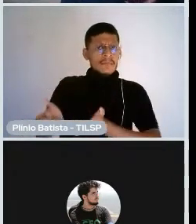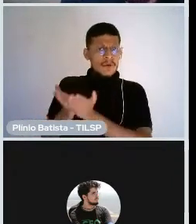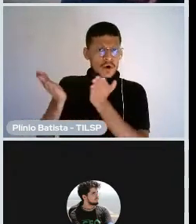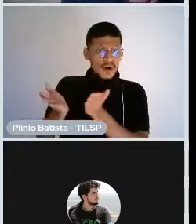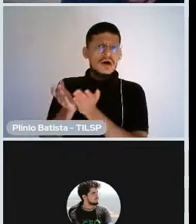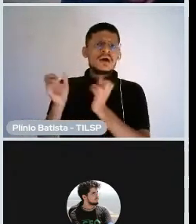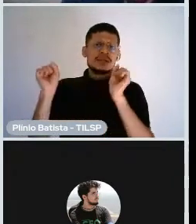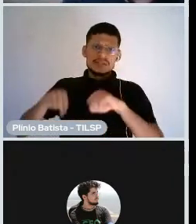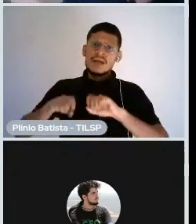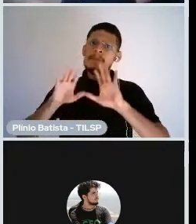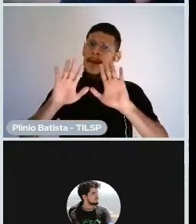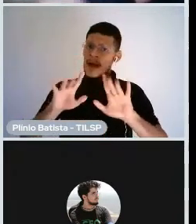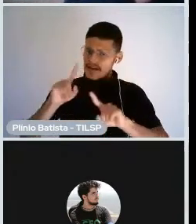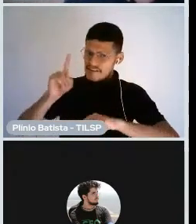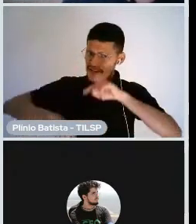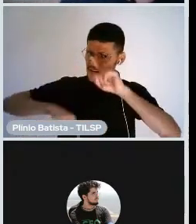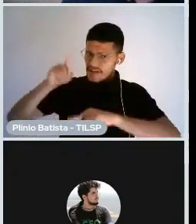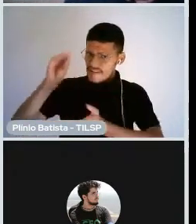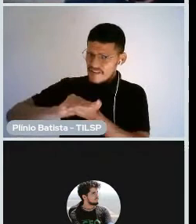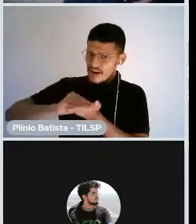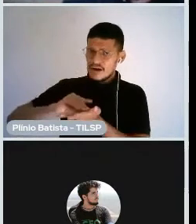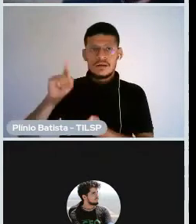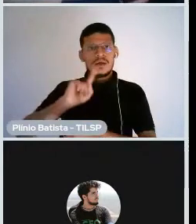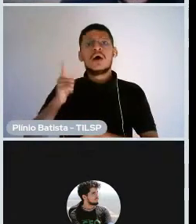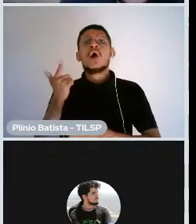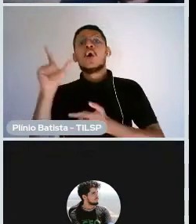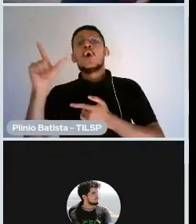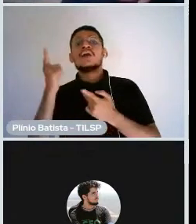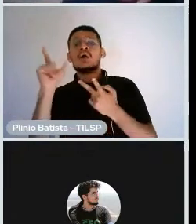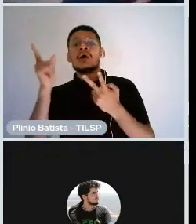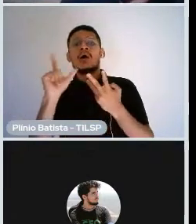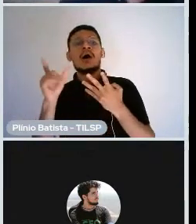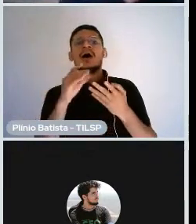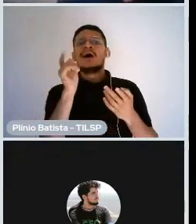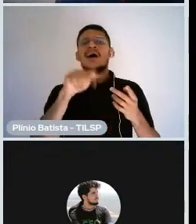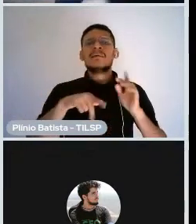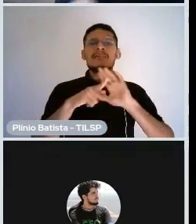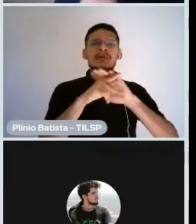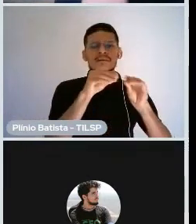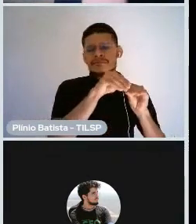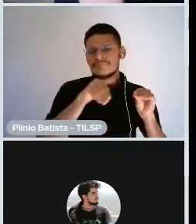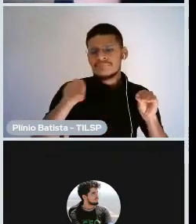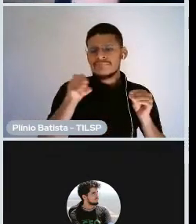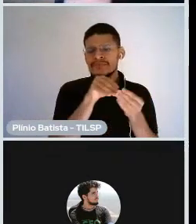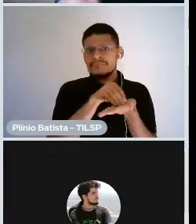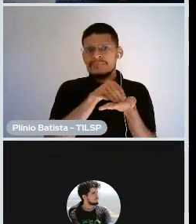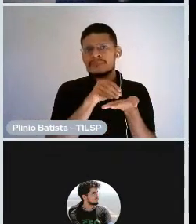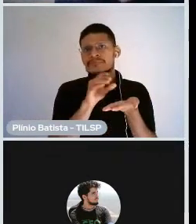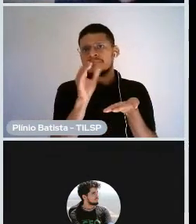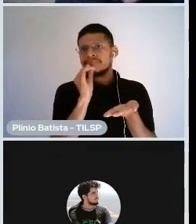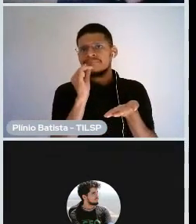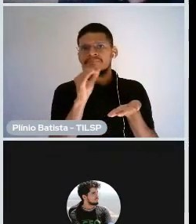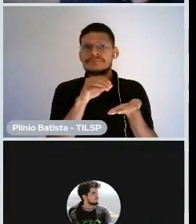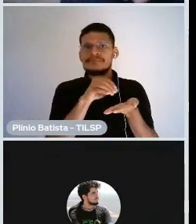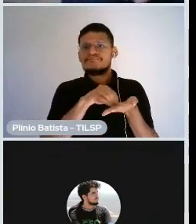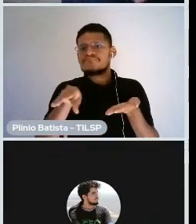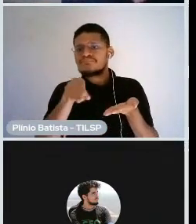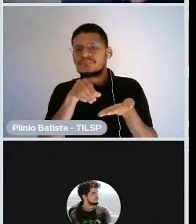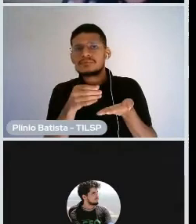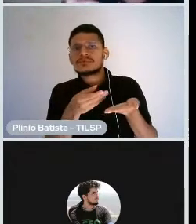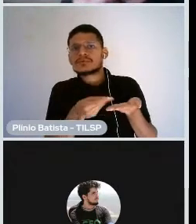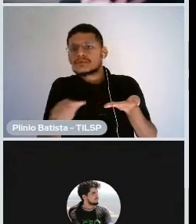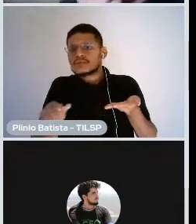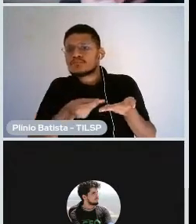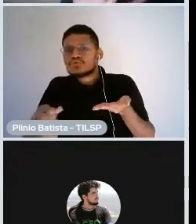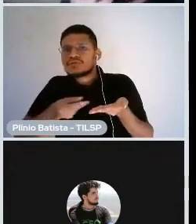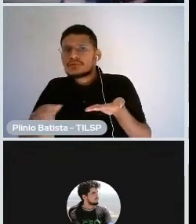por falta de recurso. São outros fatores, distribuição e etc. Beleza? E aí, os que vieram depois dele, que